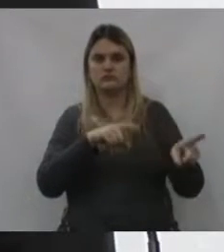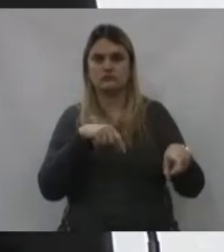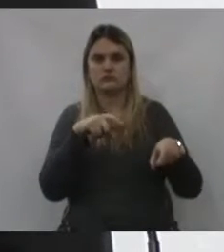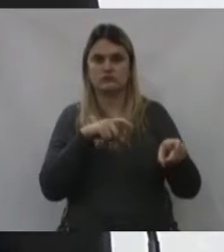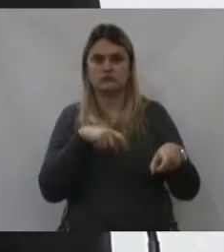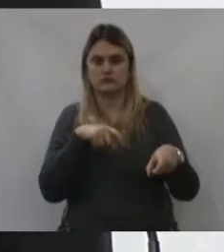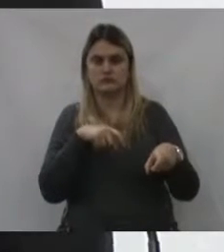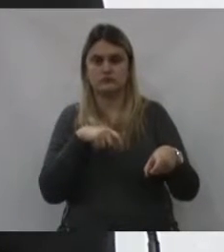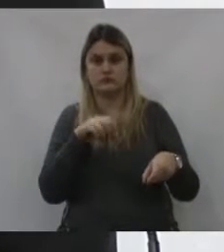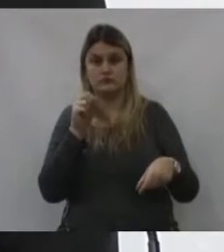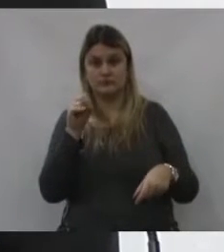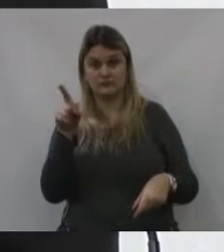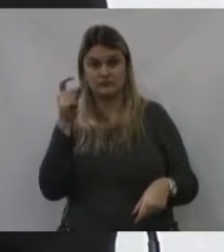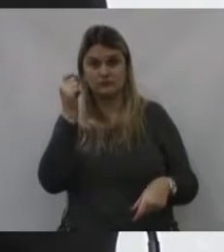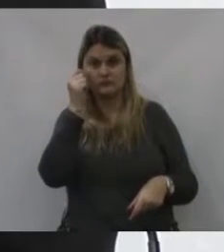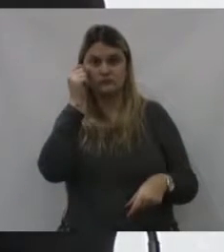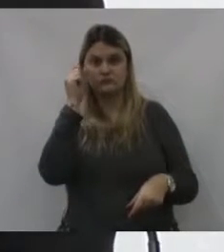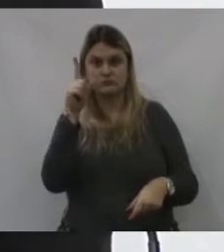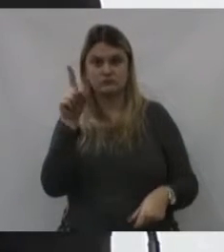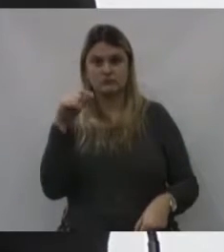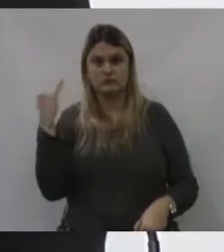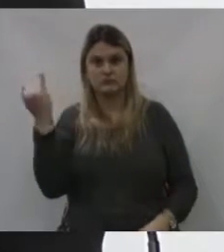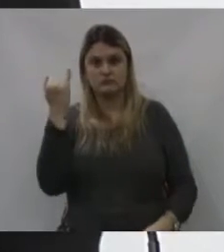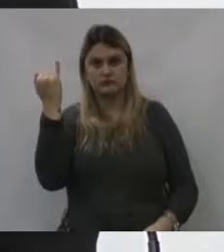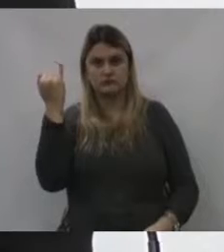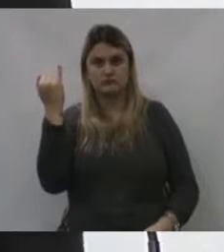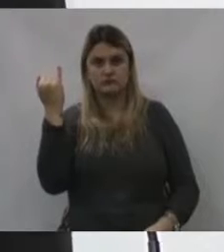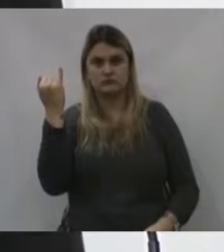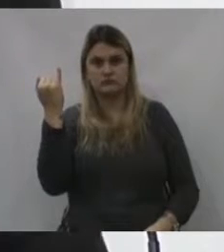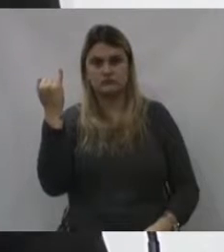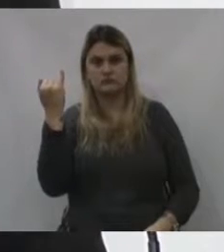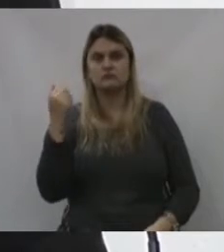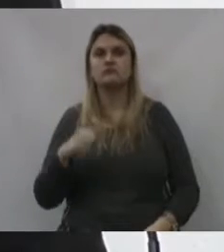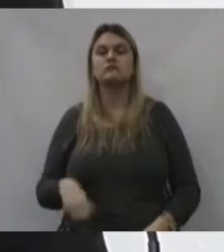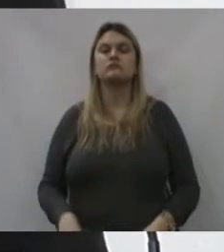pela Secretaria da Agricultura. Para você ter uma ideia da importância disso,